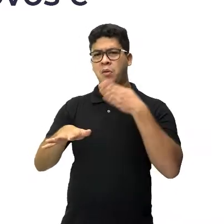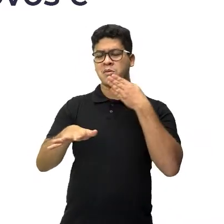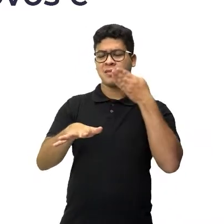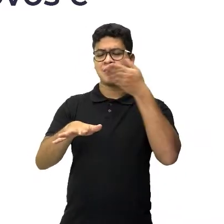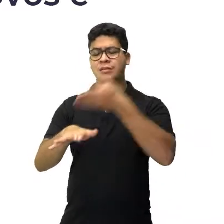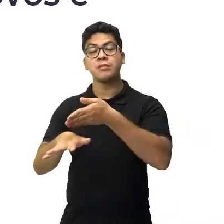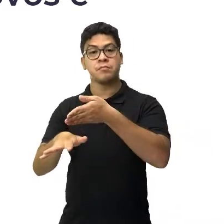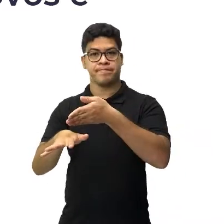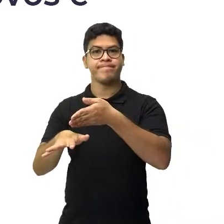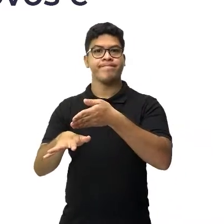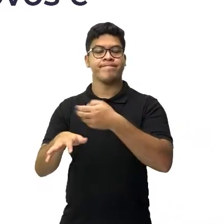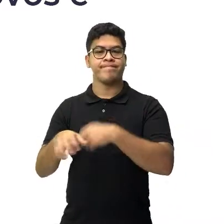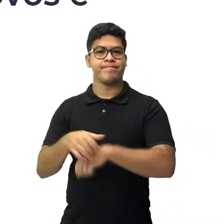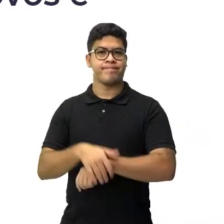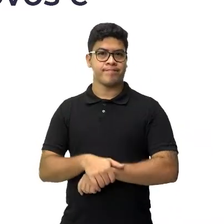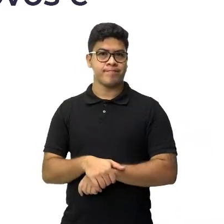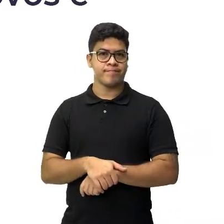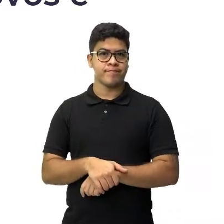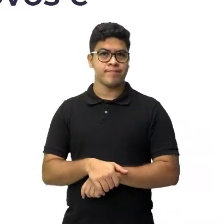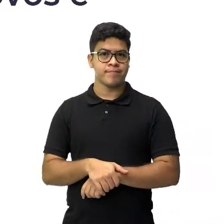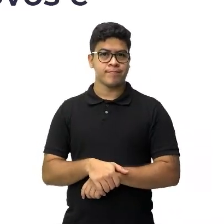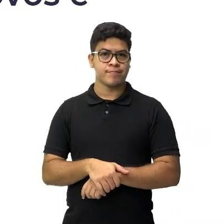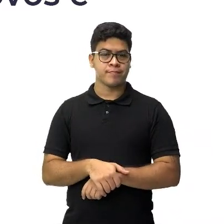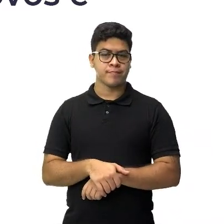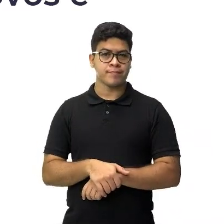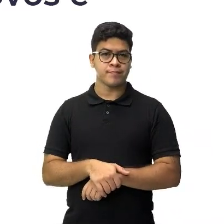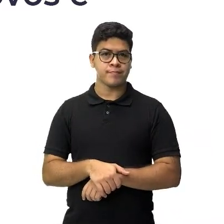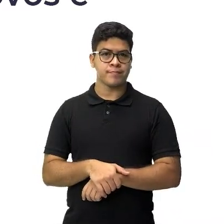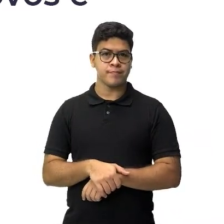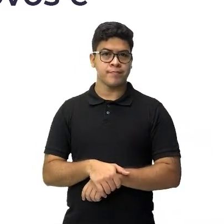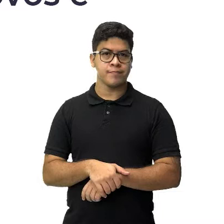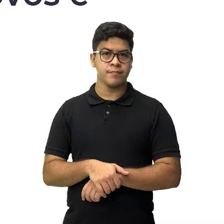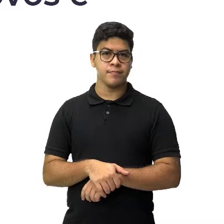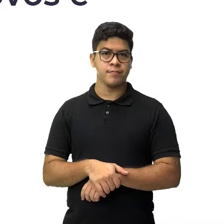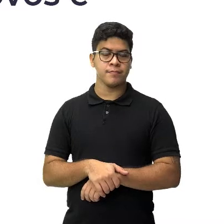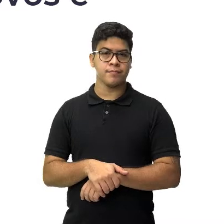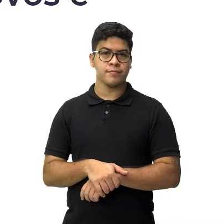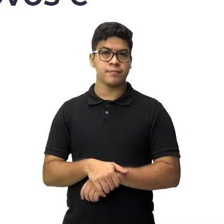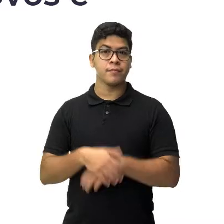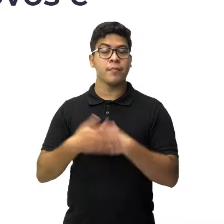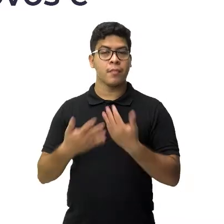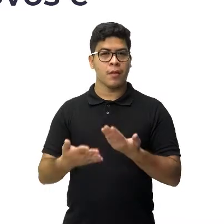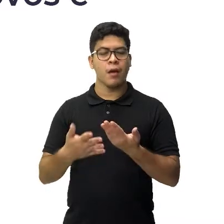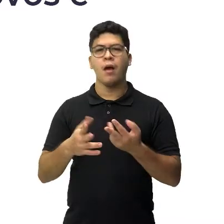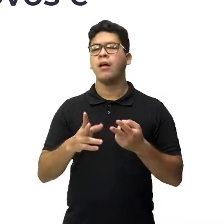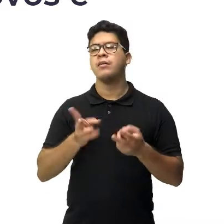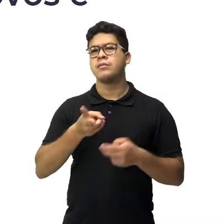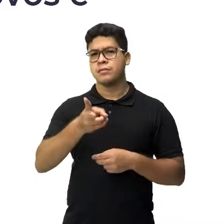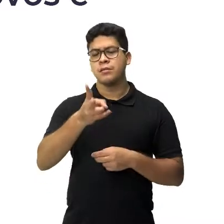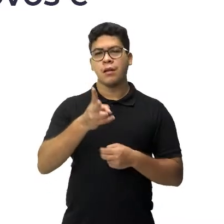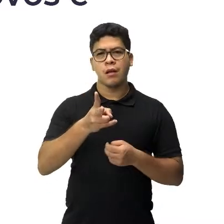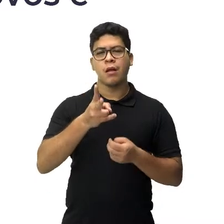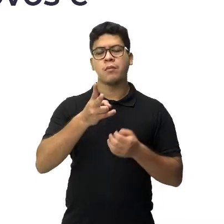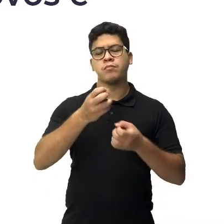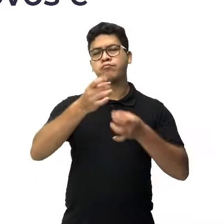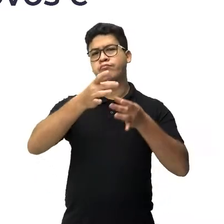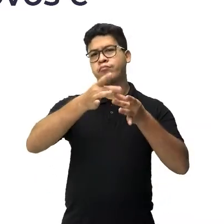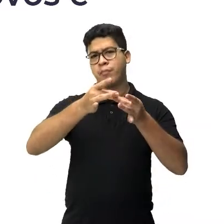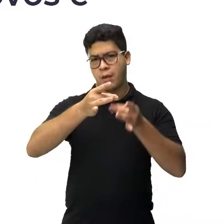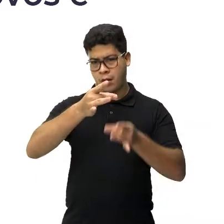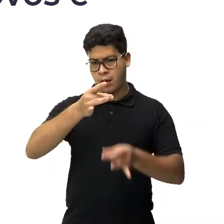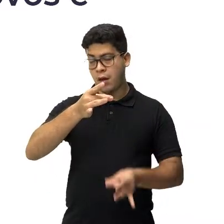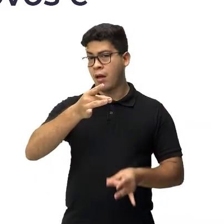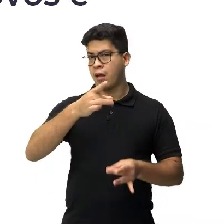estão ausentes as políticas públicas para atender essa população. A gente sempre fala, quando a gente fala